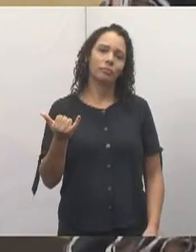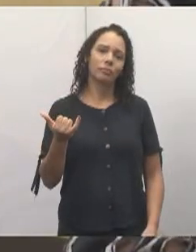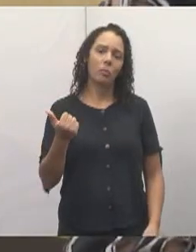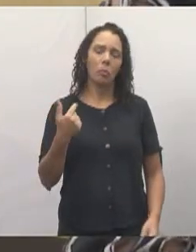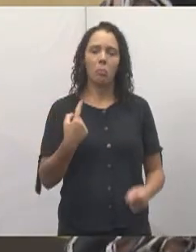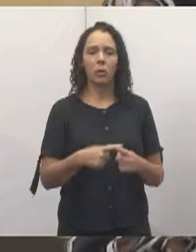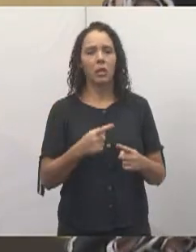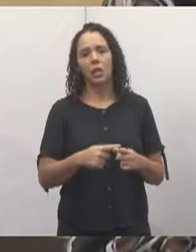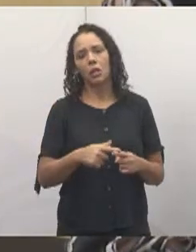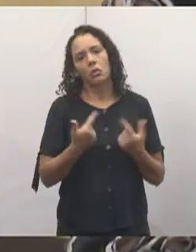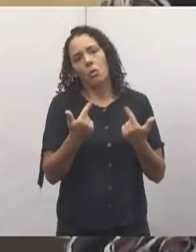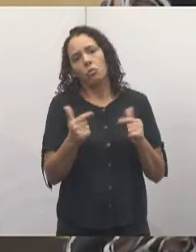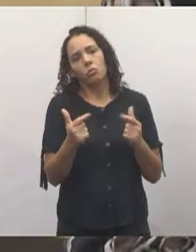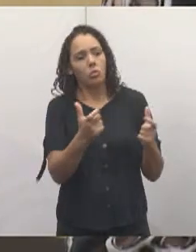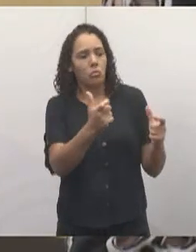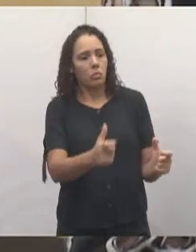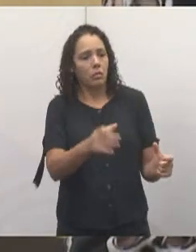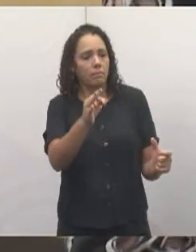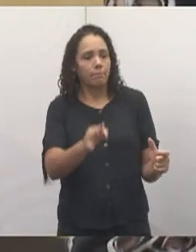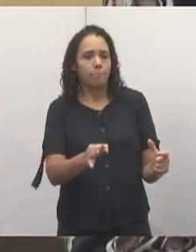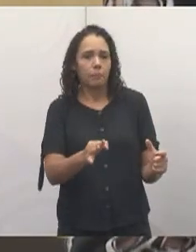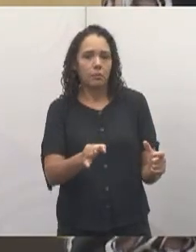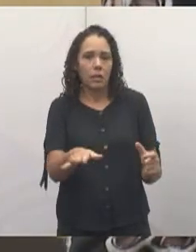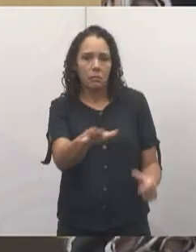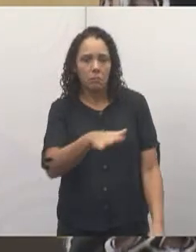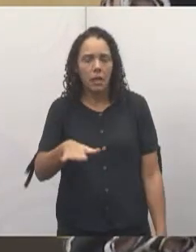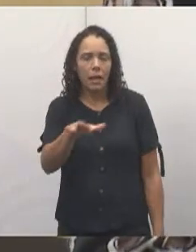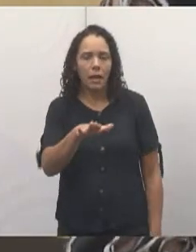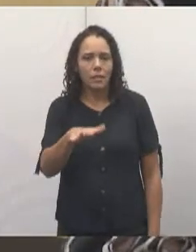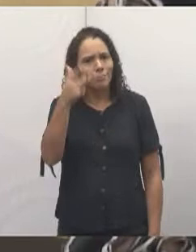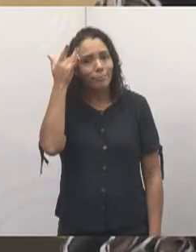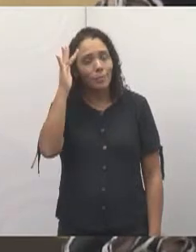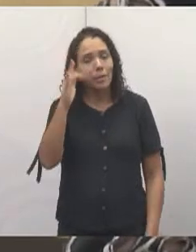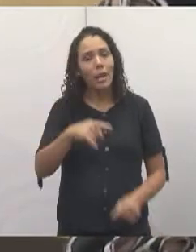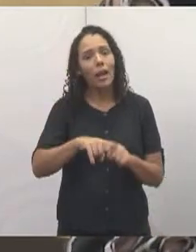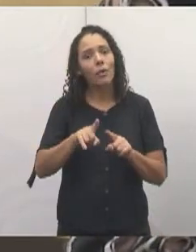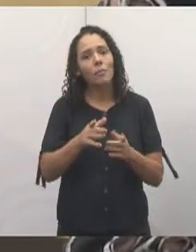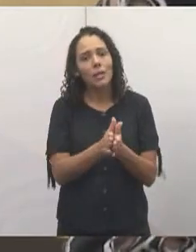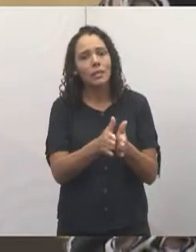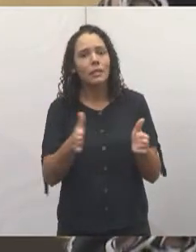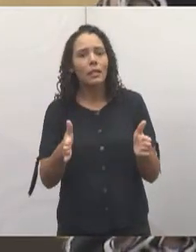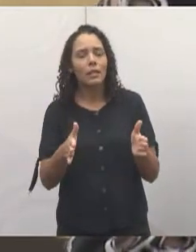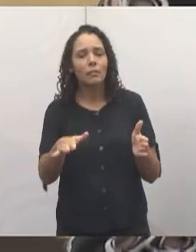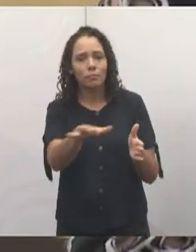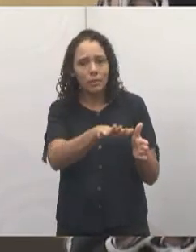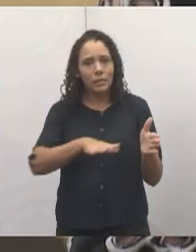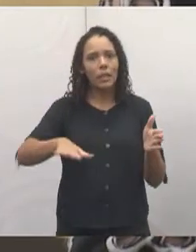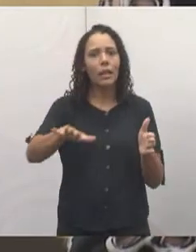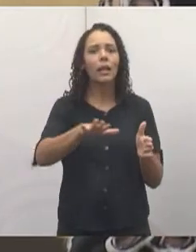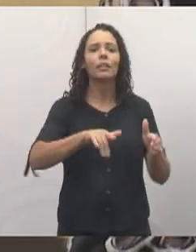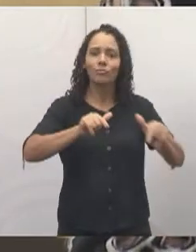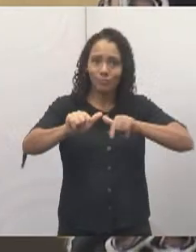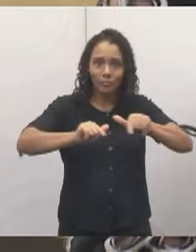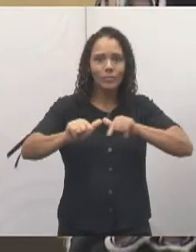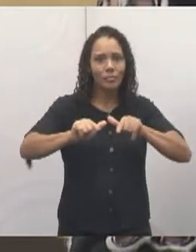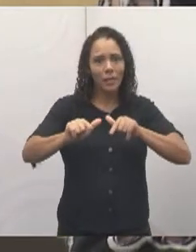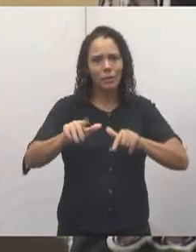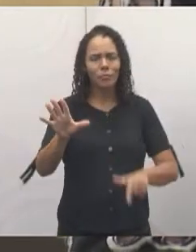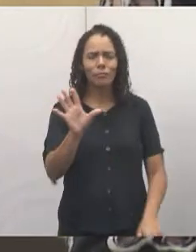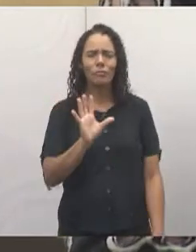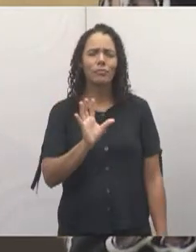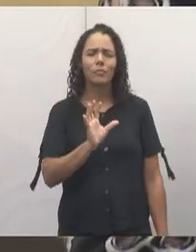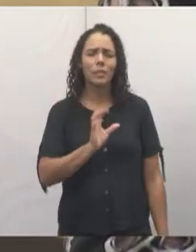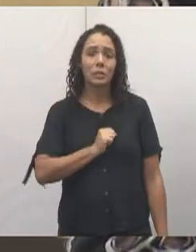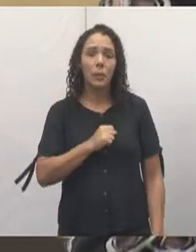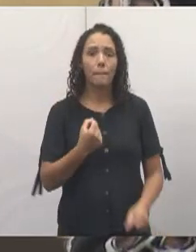local definido, nem a área que eu queria, eu comecei a atuar na área trabalhista, que foi o que me apareceu na época. E aí me apaixonei, porque na verdade, na faculdade eu